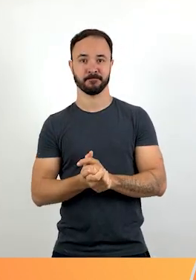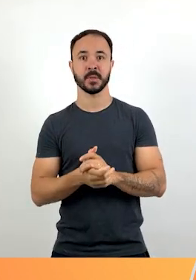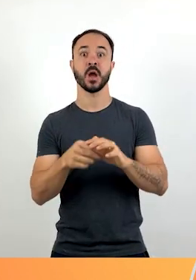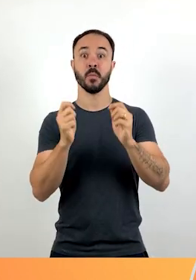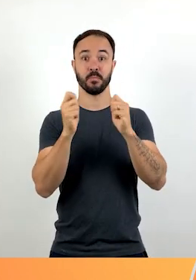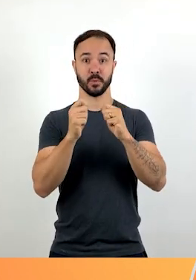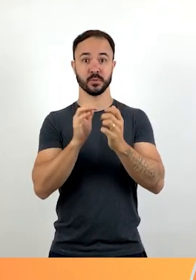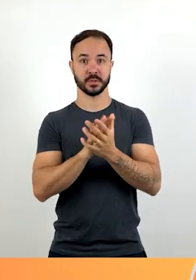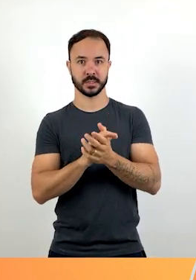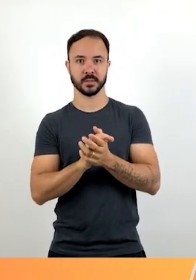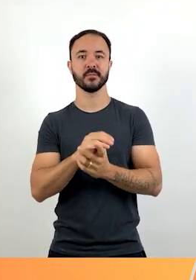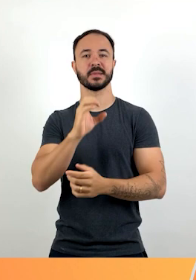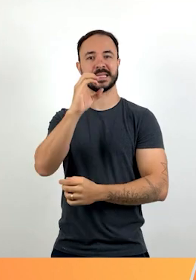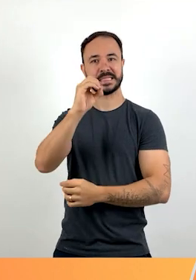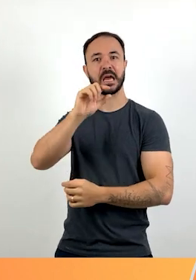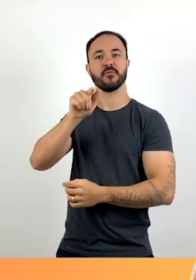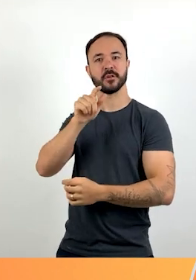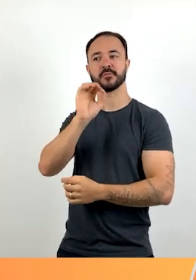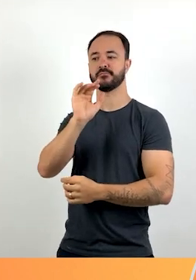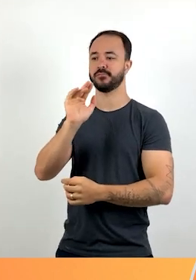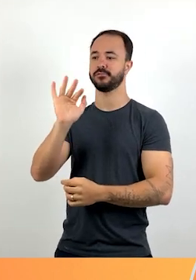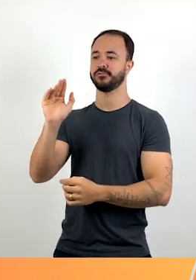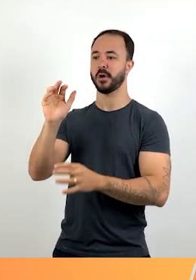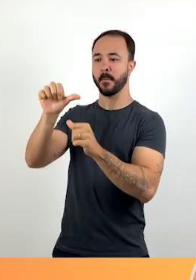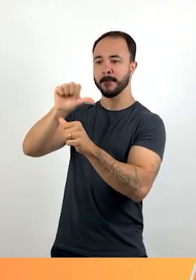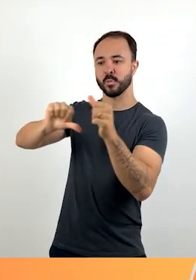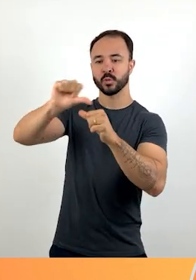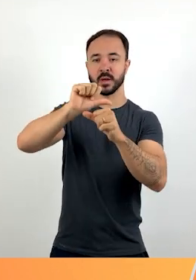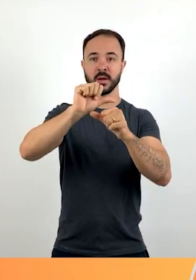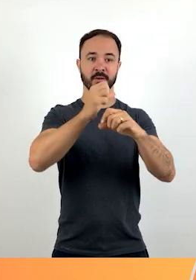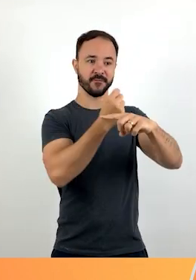fração e efetuar o resultado nessas contas com